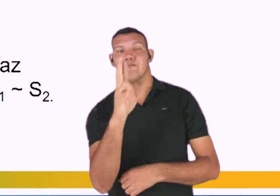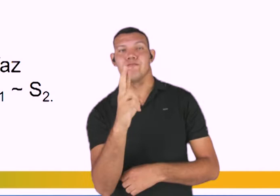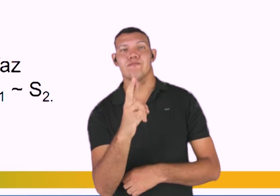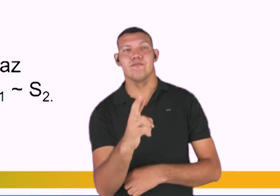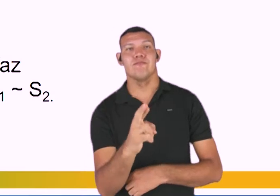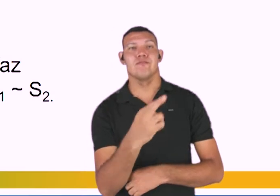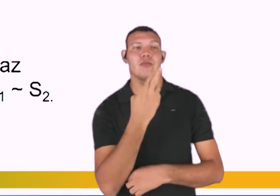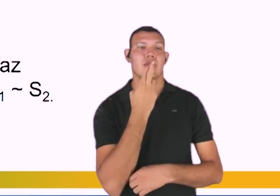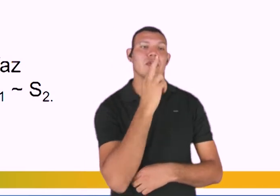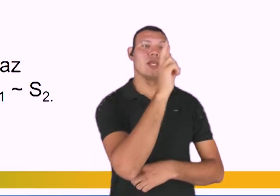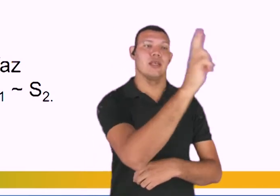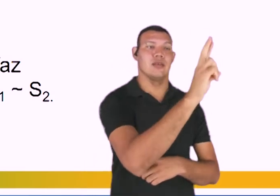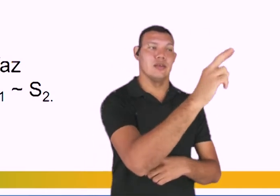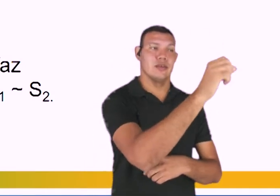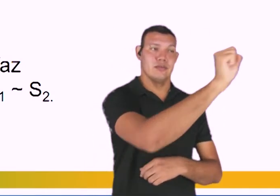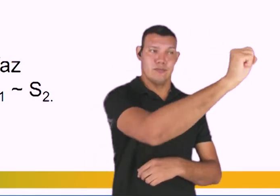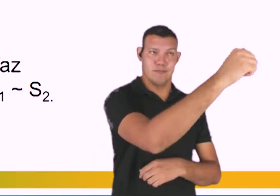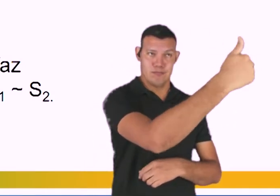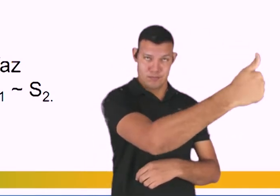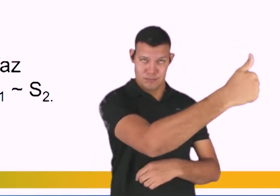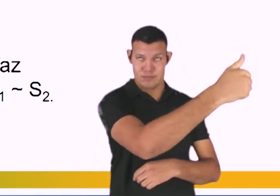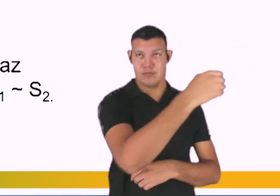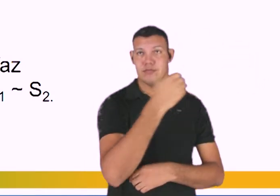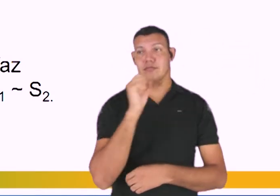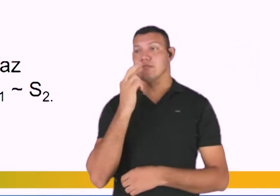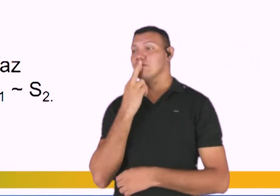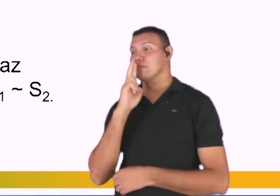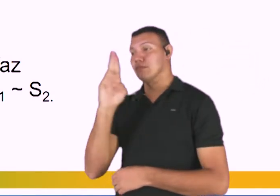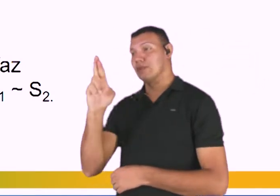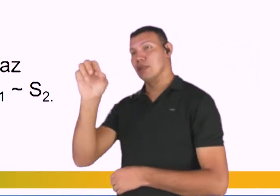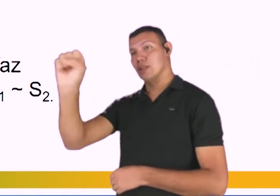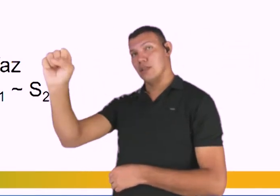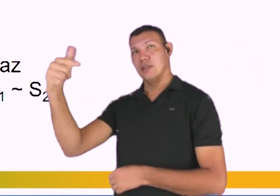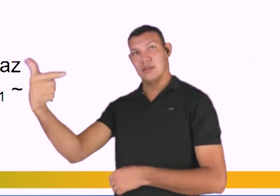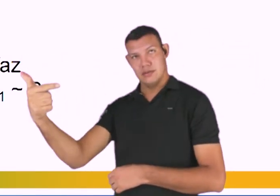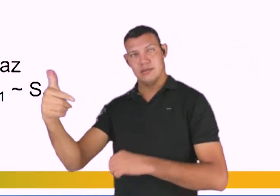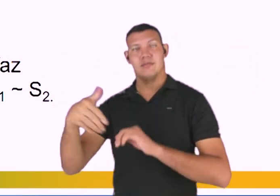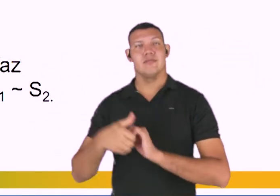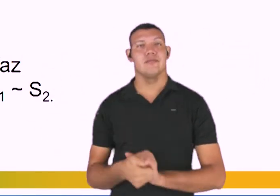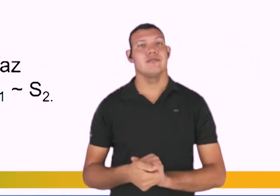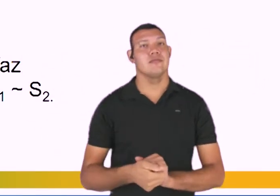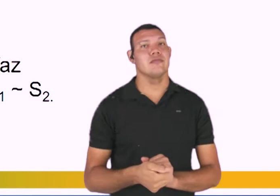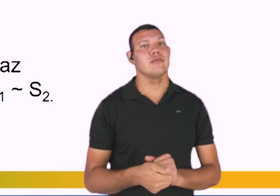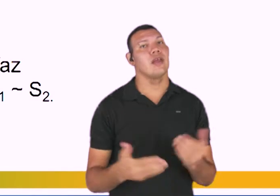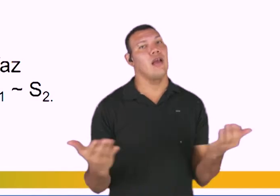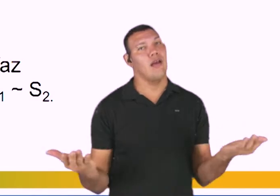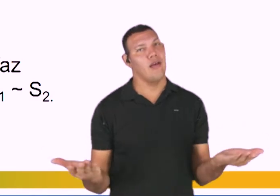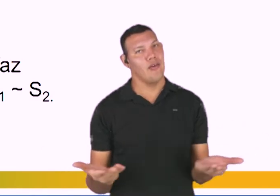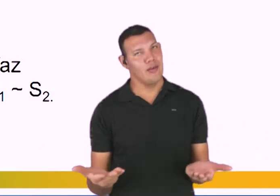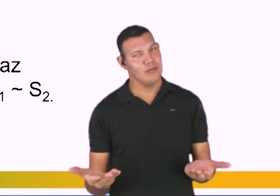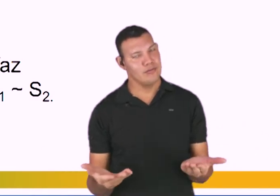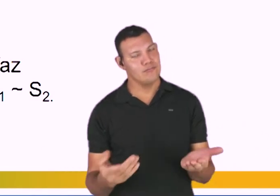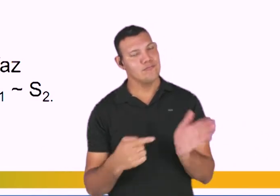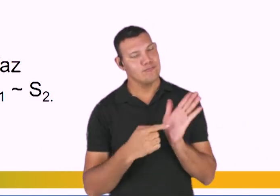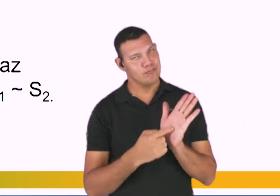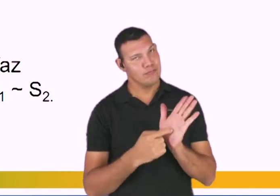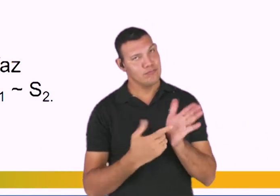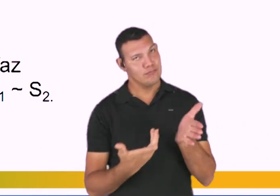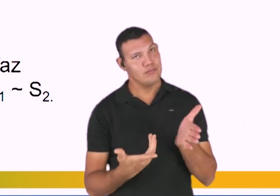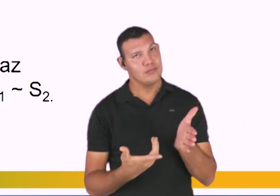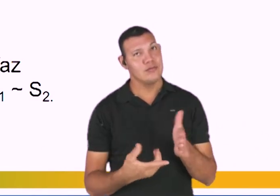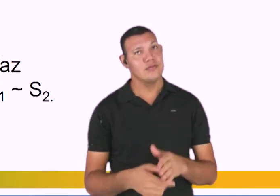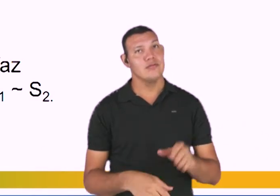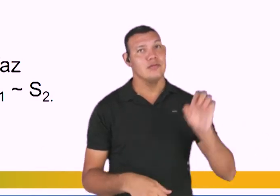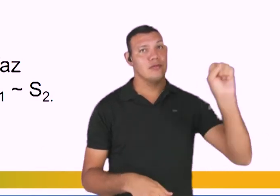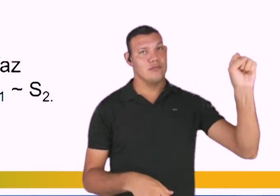ambos os casos. Ela é solução única para esses dois casos. Então, nesse caso, nós temos o S1